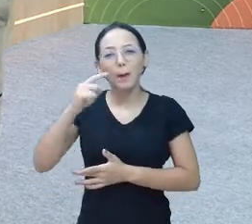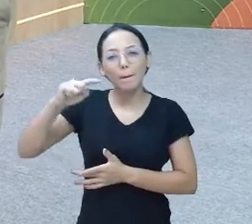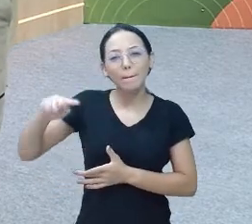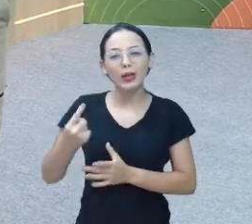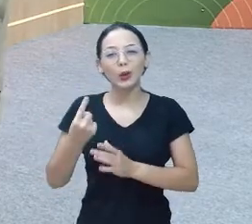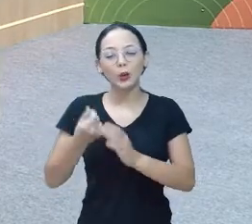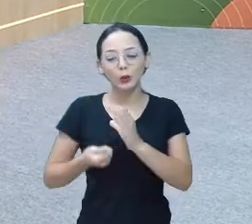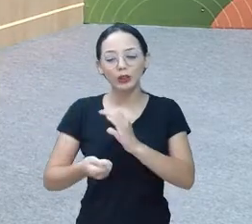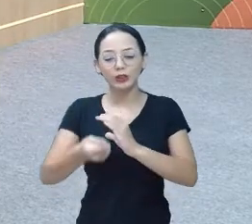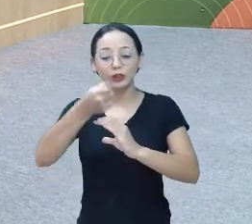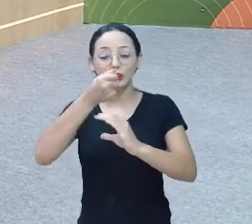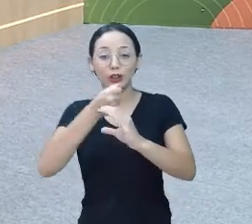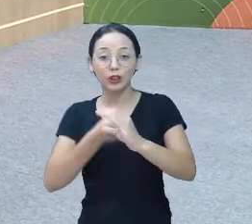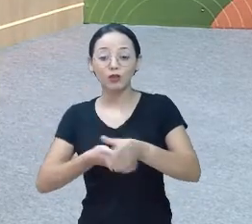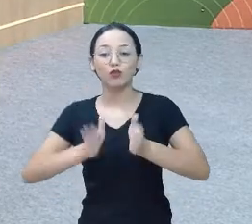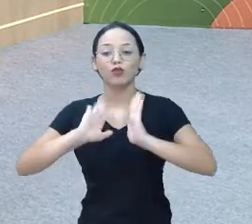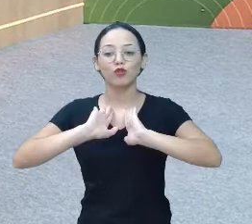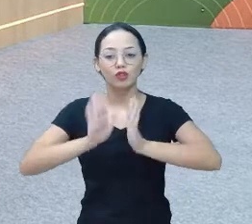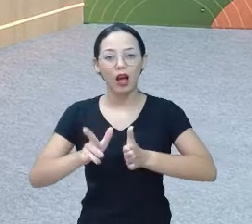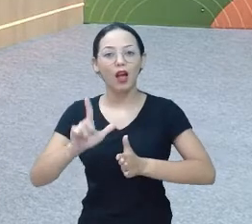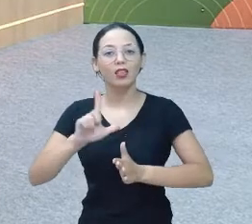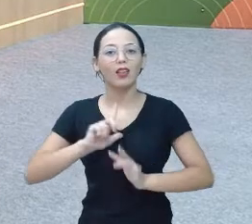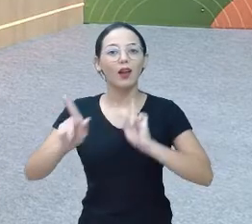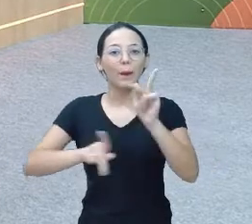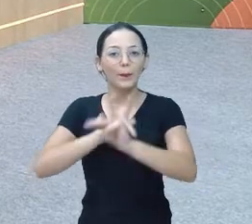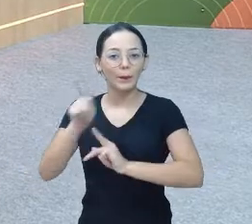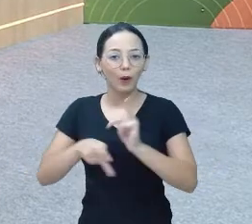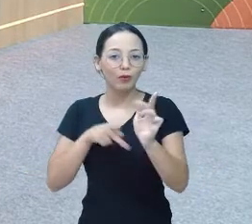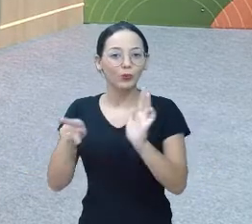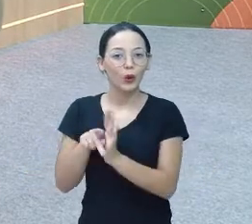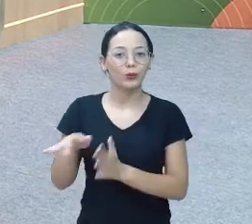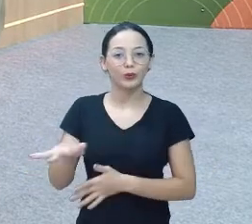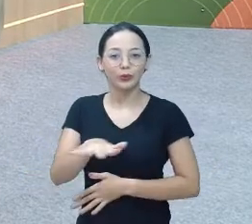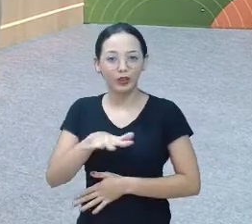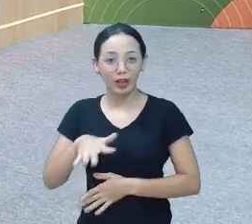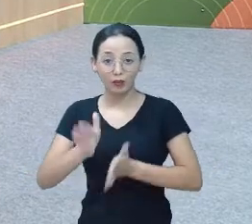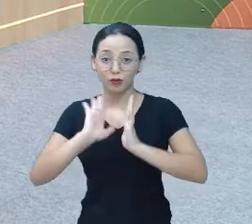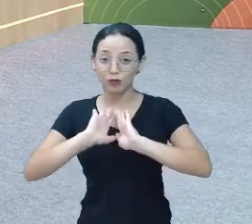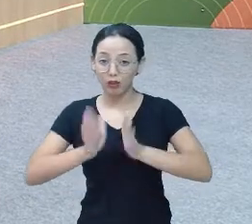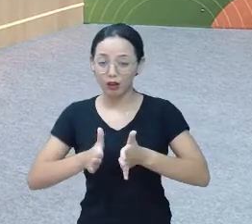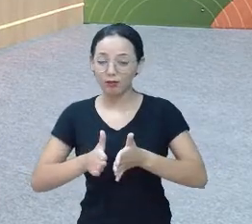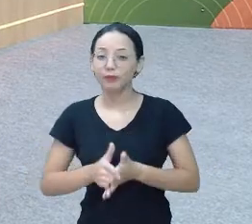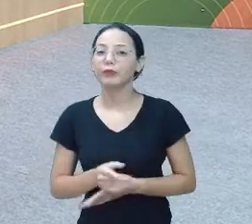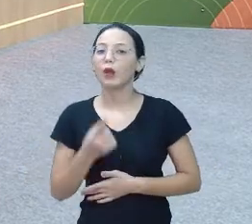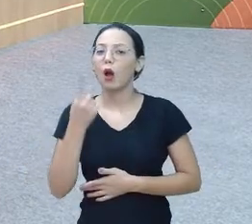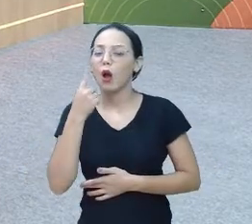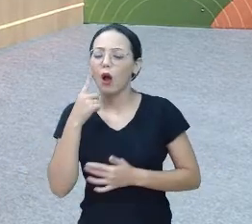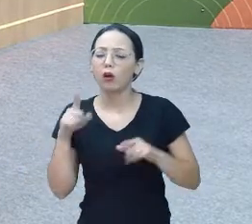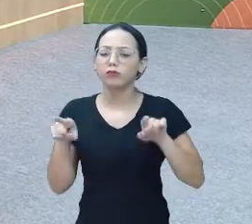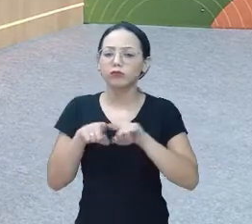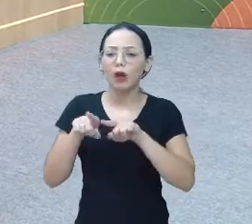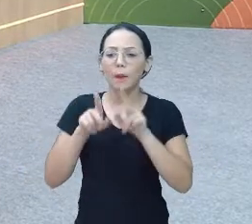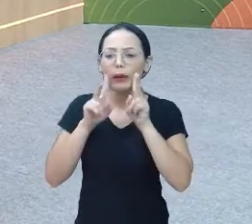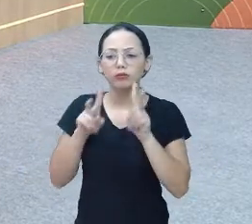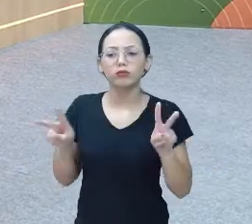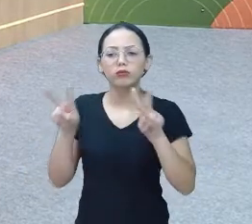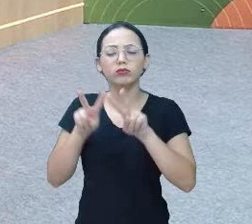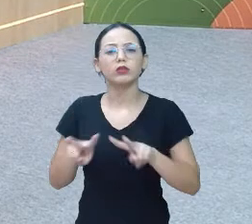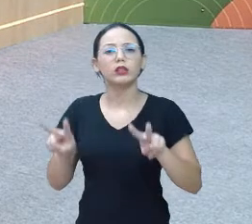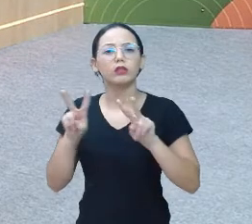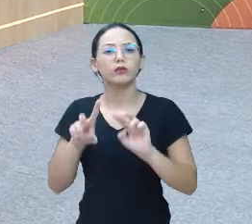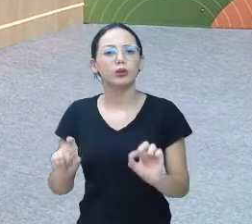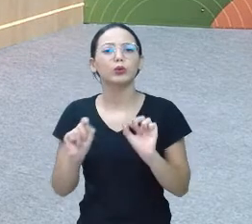Cristo já existiam povos naquela região. Outro detalhe que nós temos que observar é